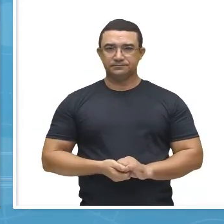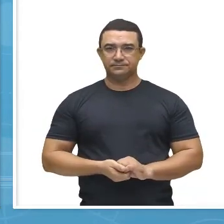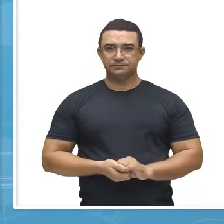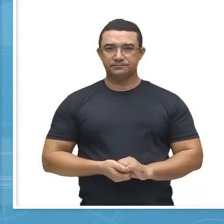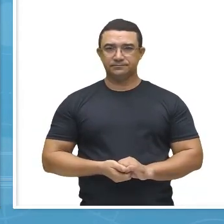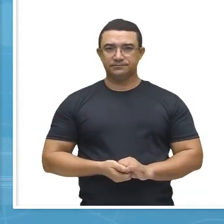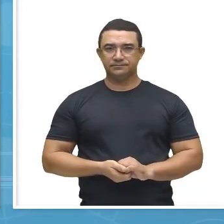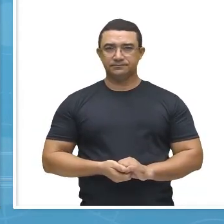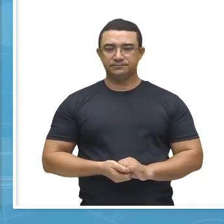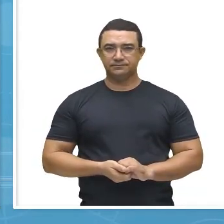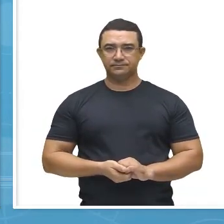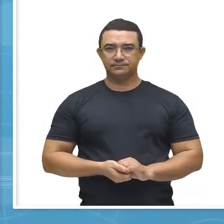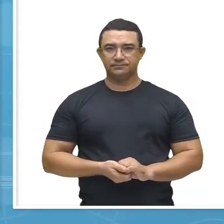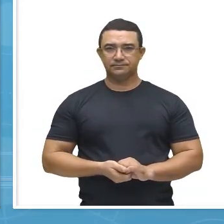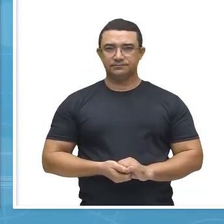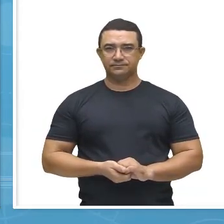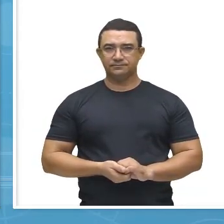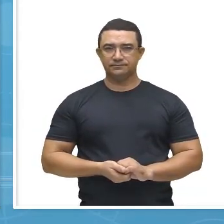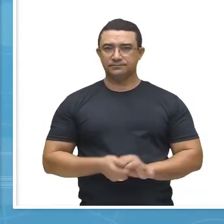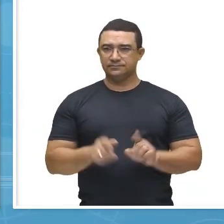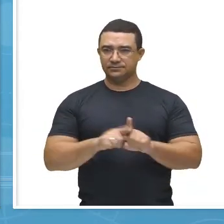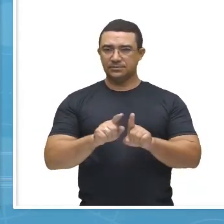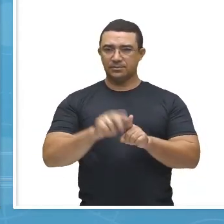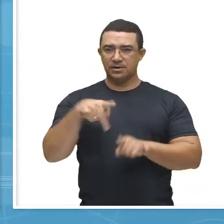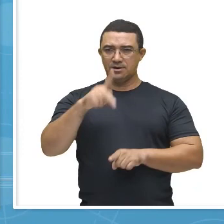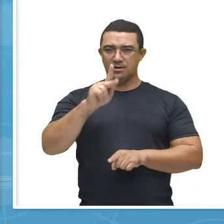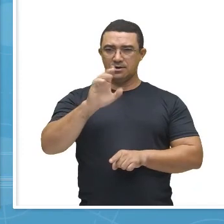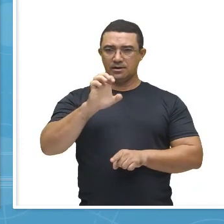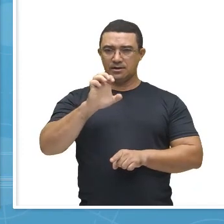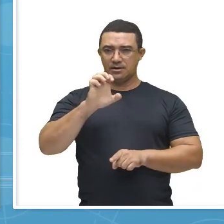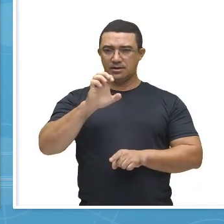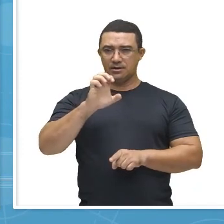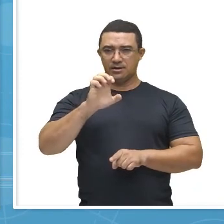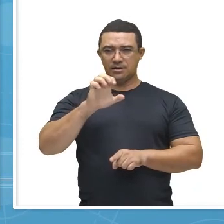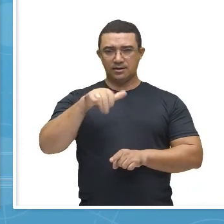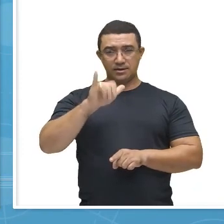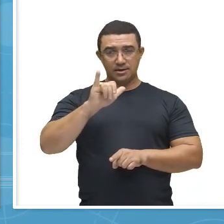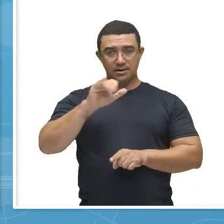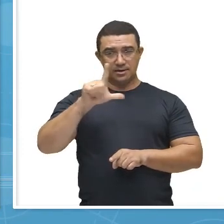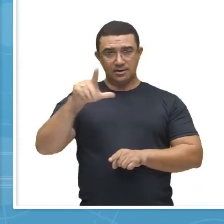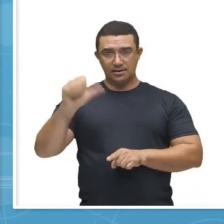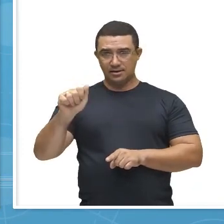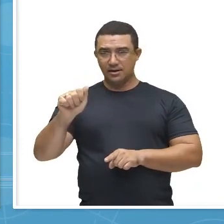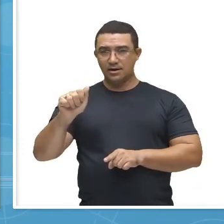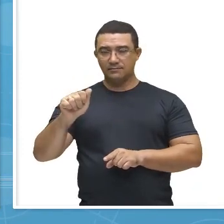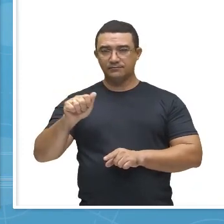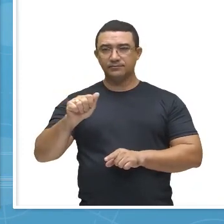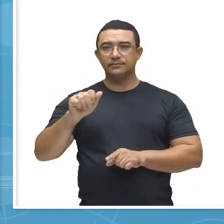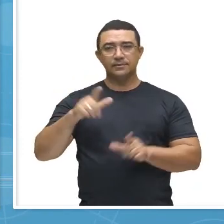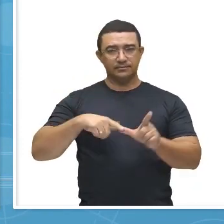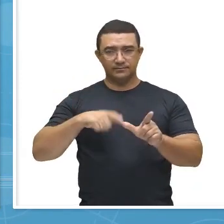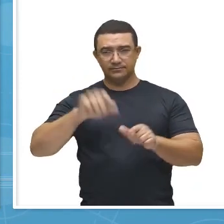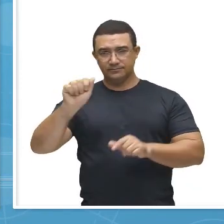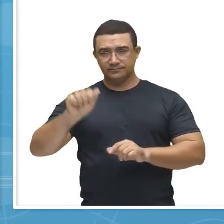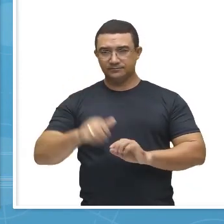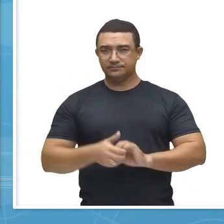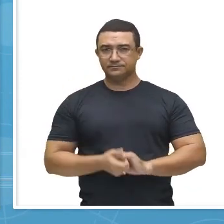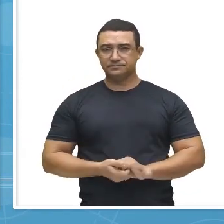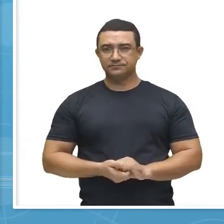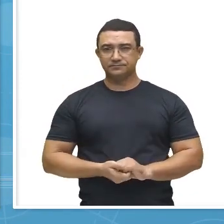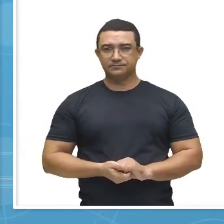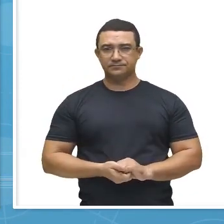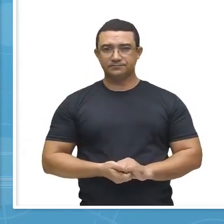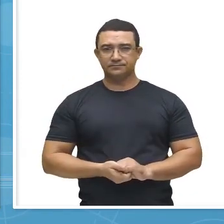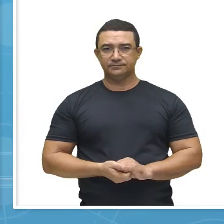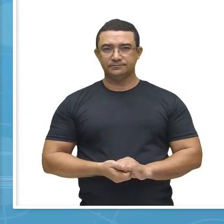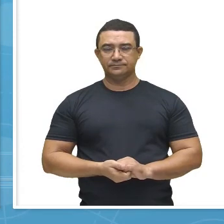Também a Keila Viegas, do CMPM 7, letra A.